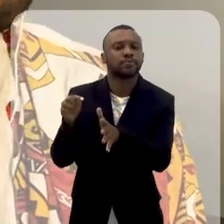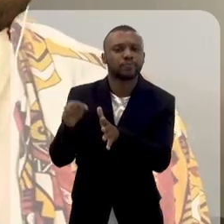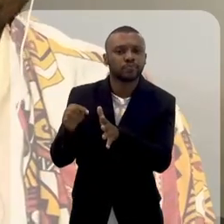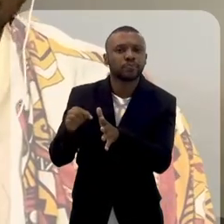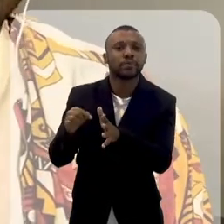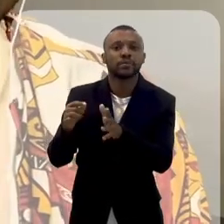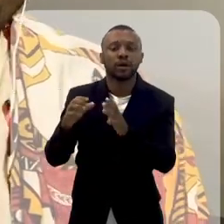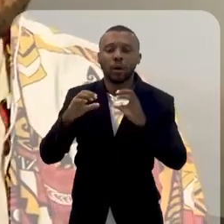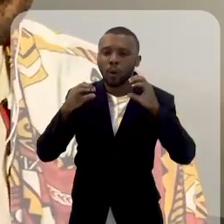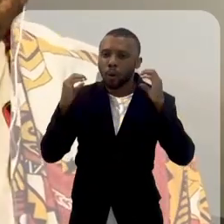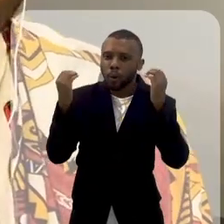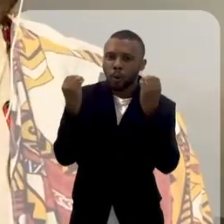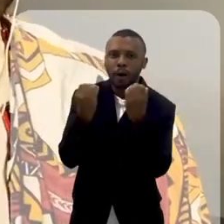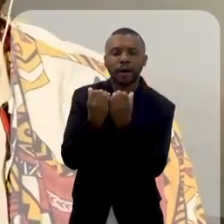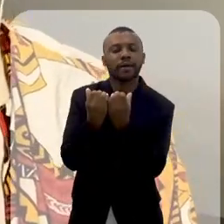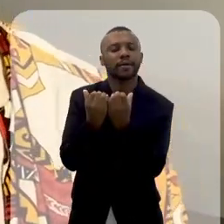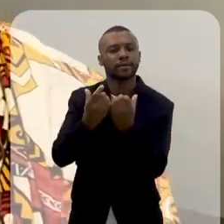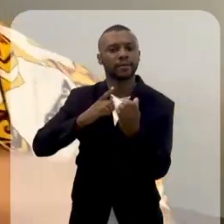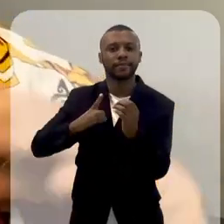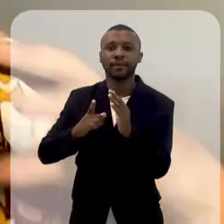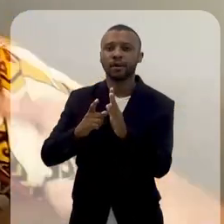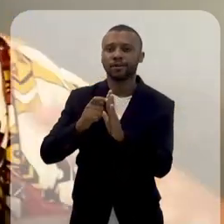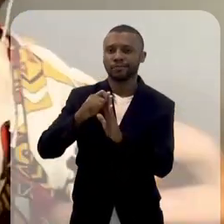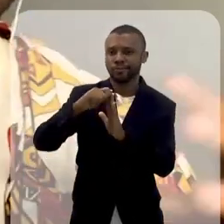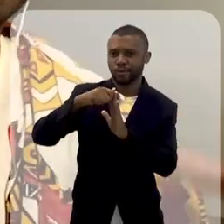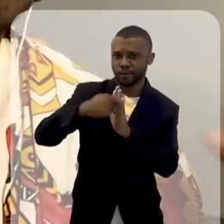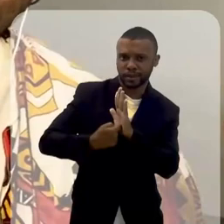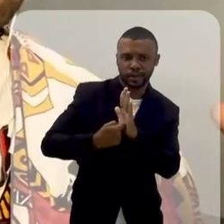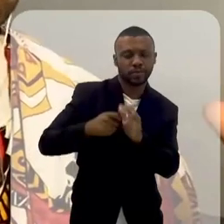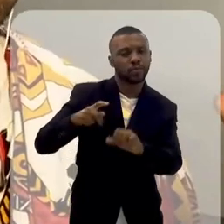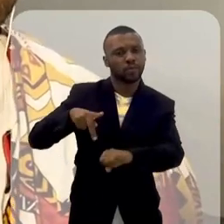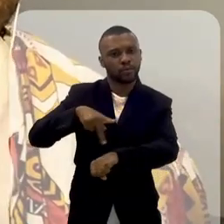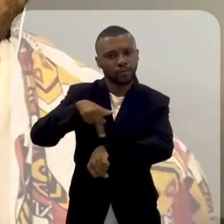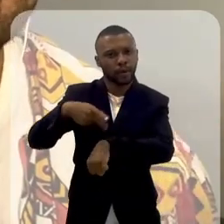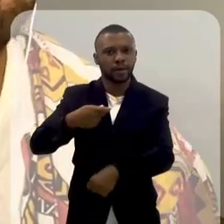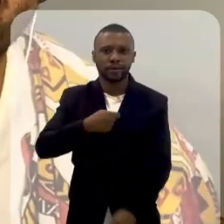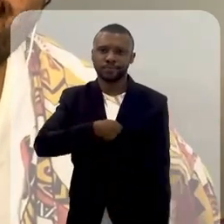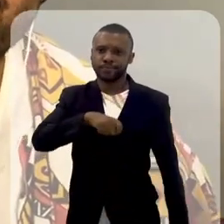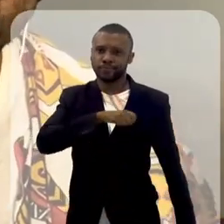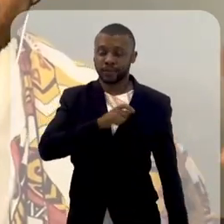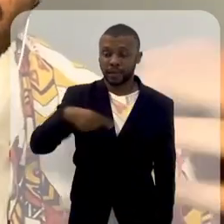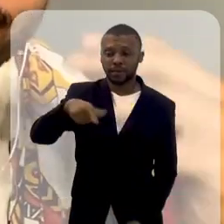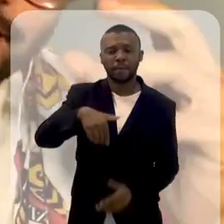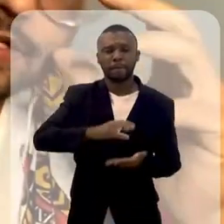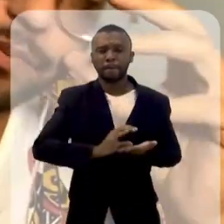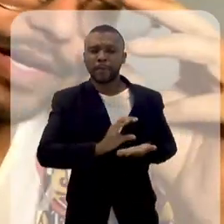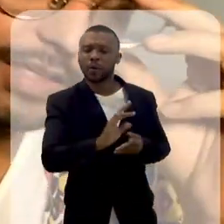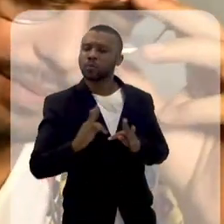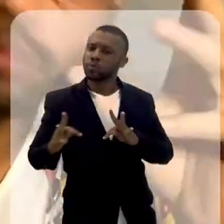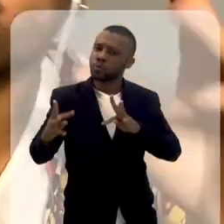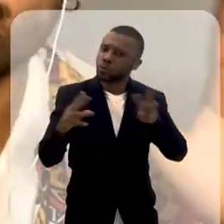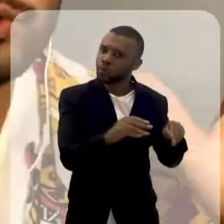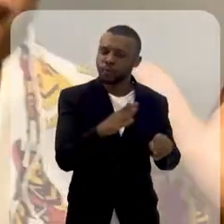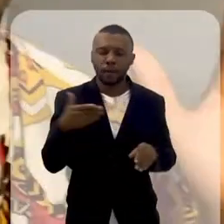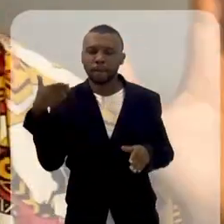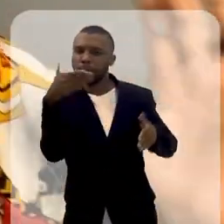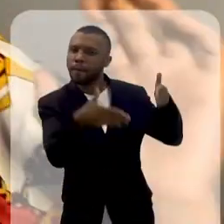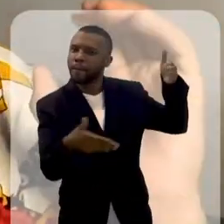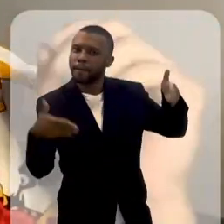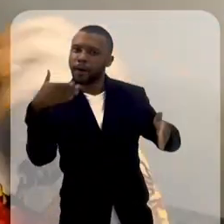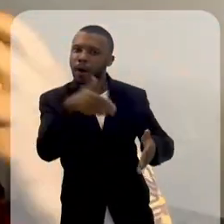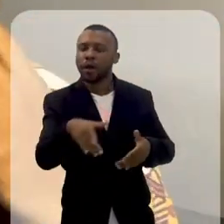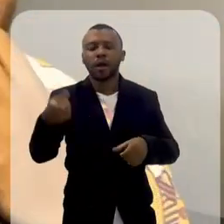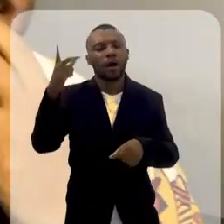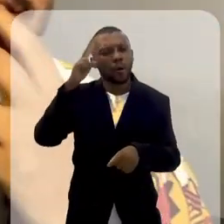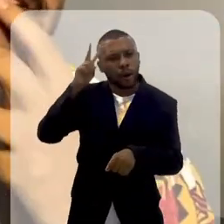apresento, inclusive, ficou o congresso, ele foi num mosteiro na Espanha, foi em Segóvia, na Espanha. Eles pagam tudo para eu ir,